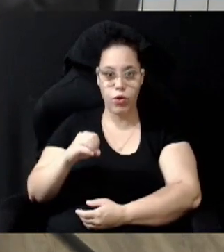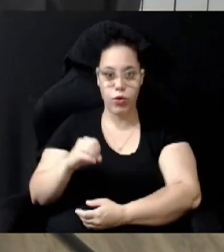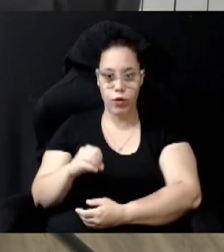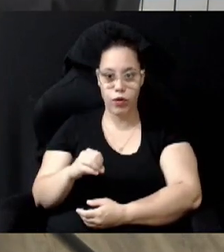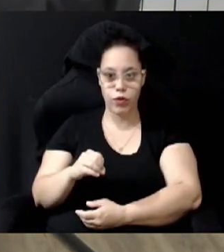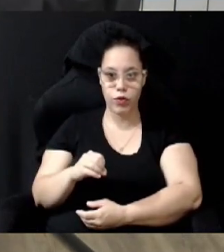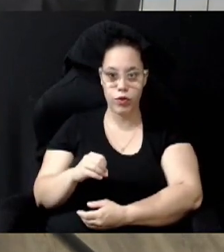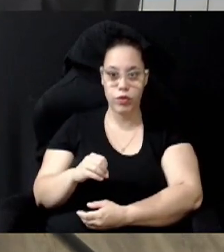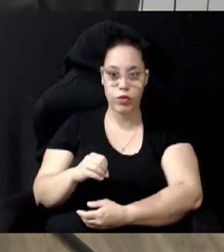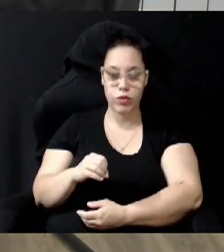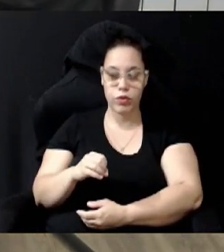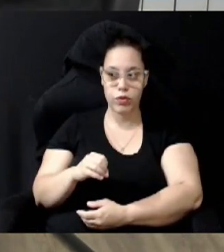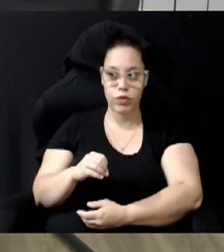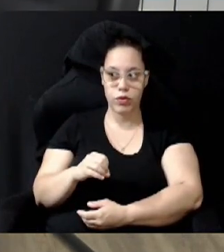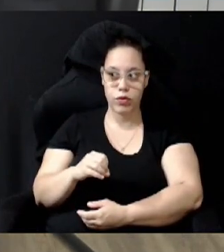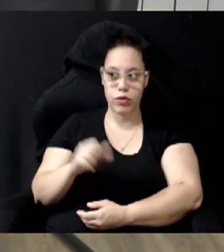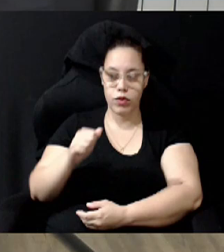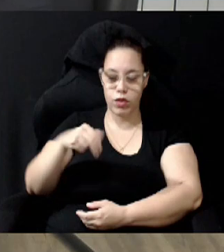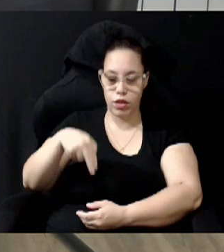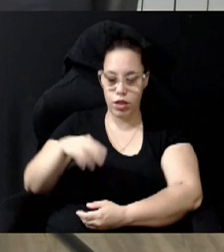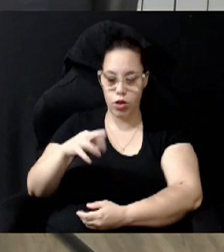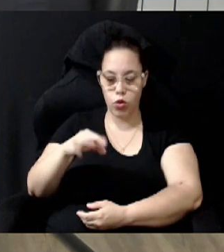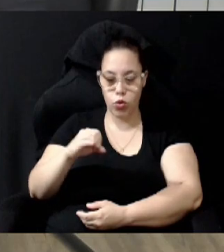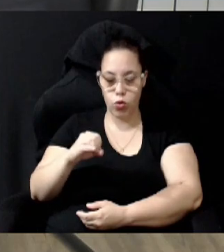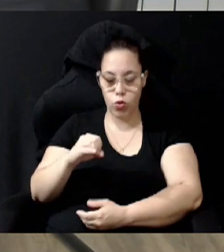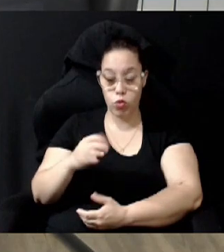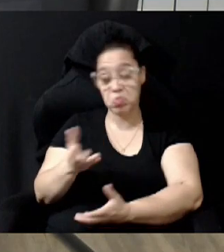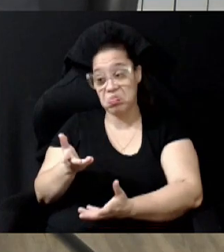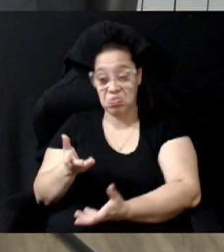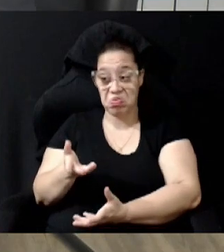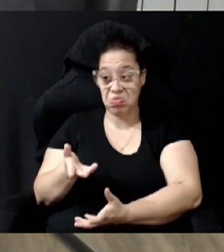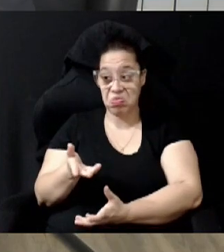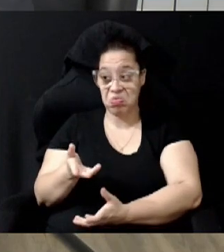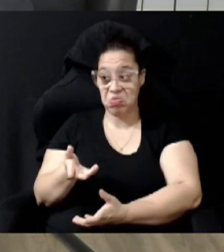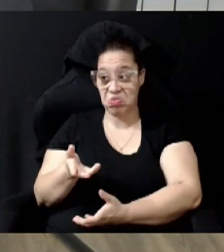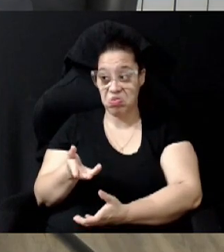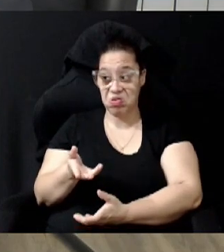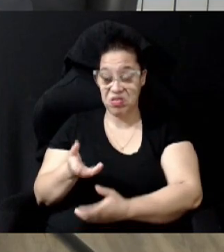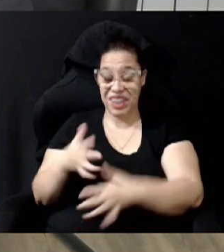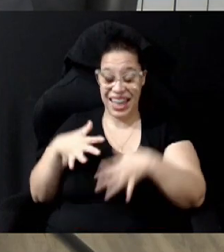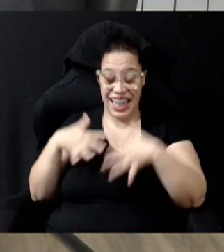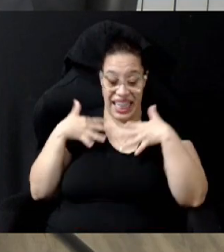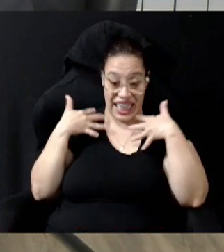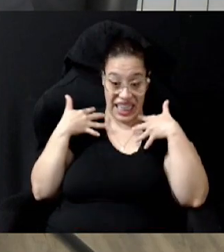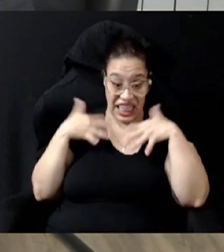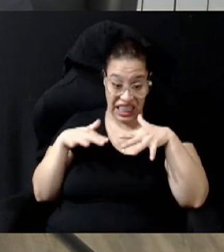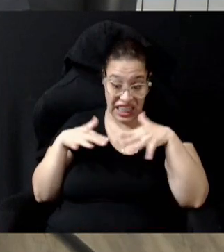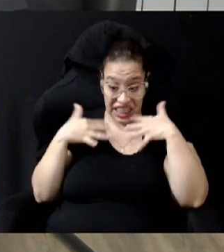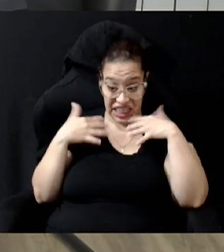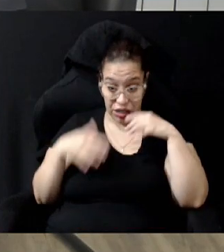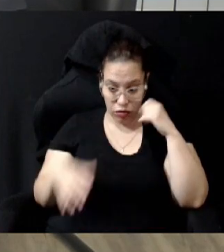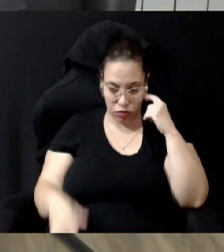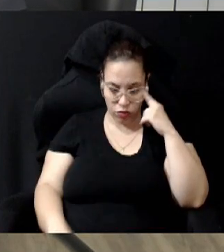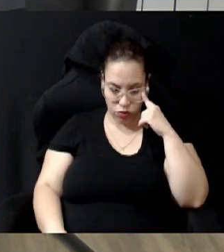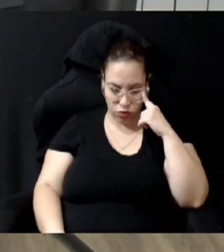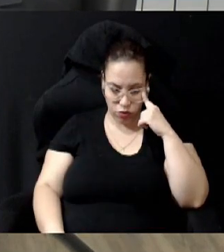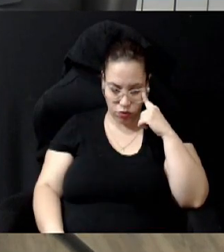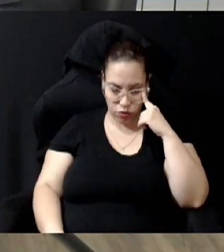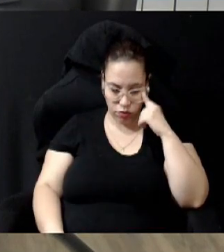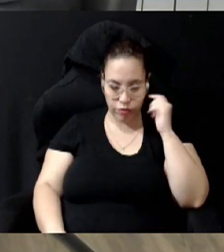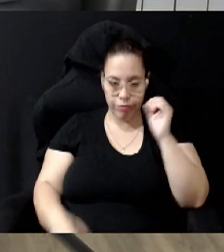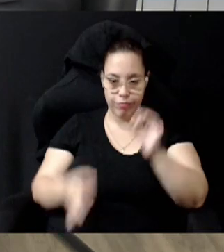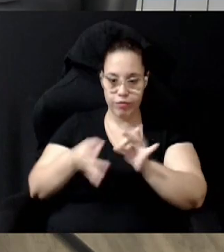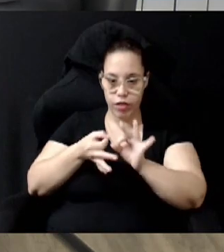o Antônio Negri, né? Então, foram momentos de muita tensão até o afastamento da Dilma